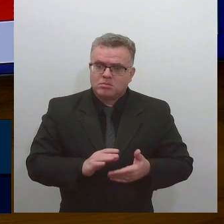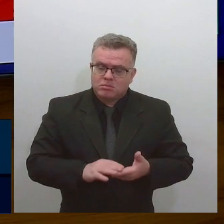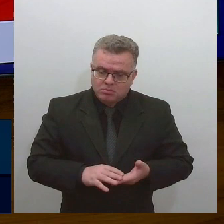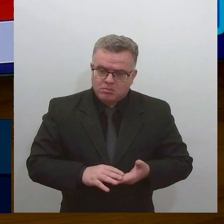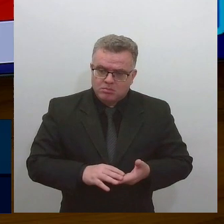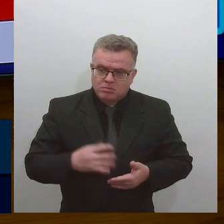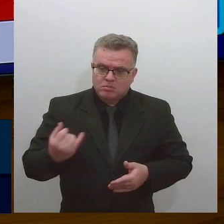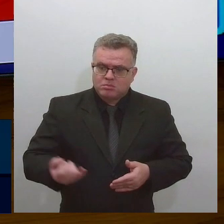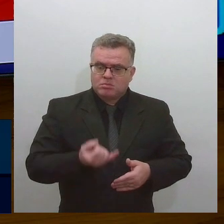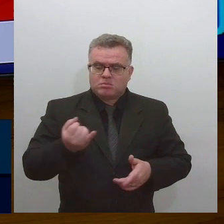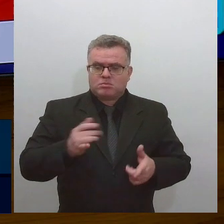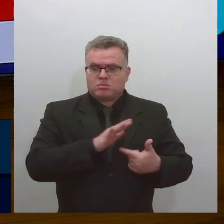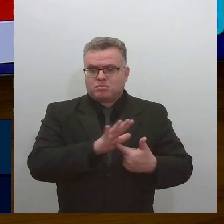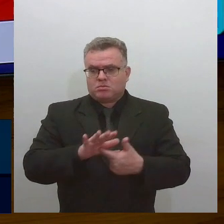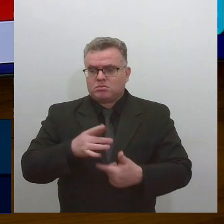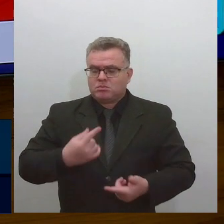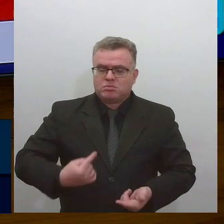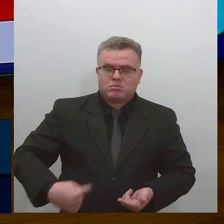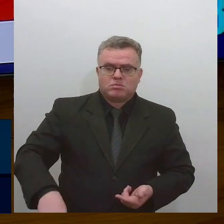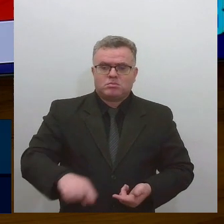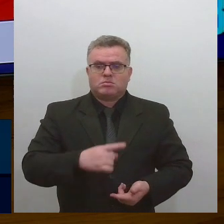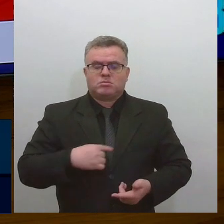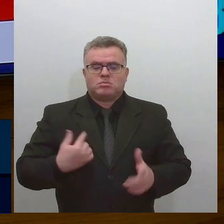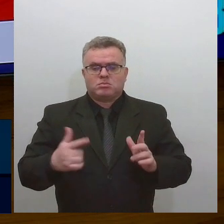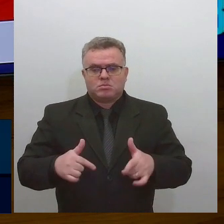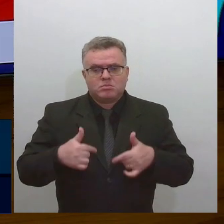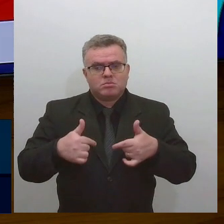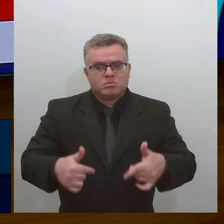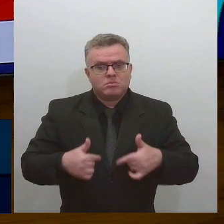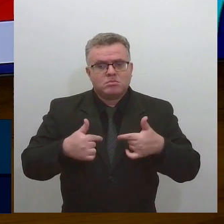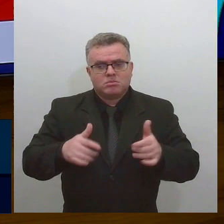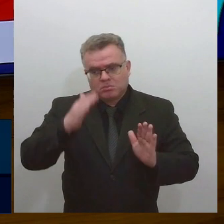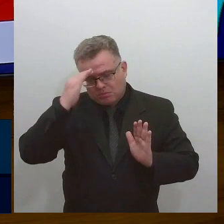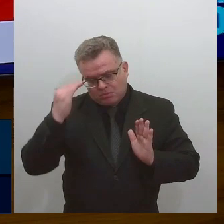eh cumpri-lo eh a risca e estamos